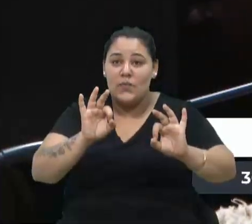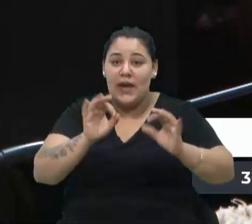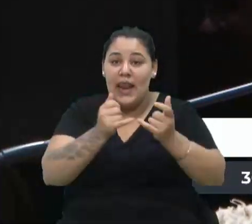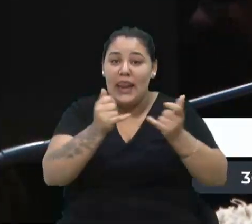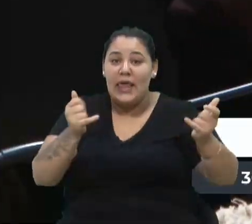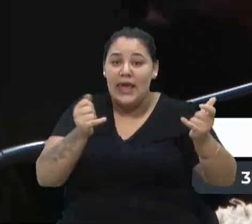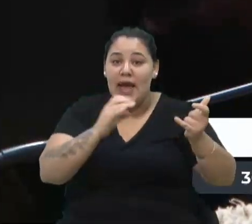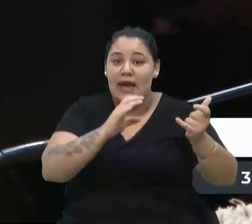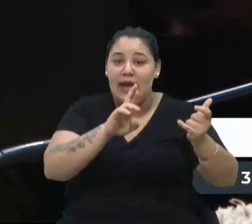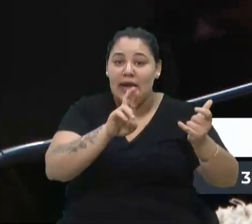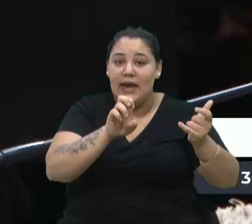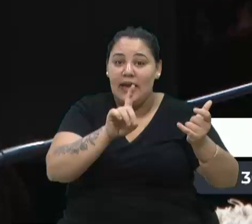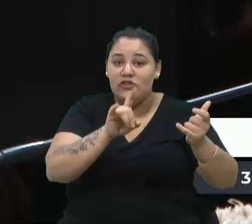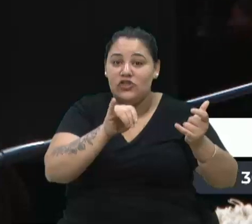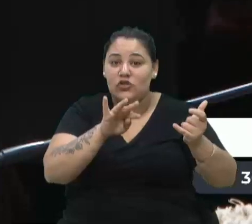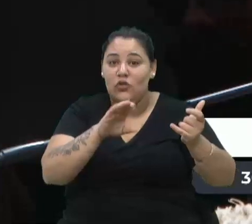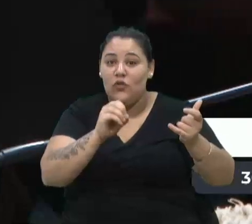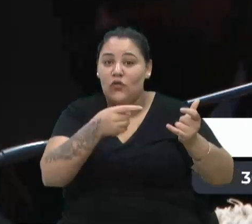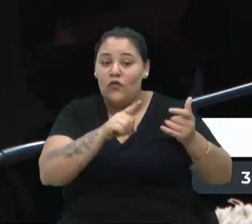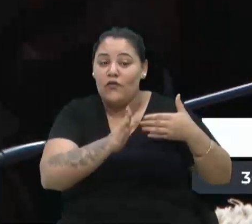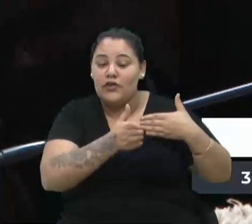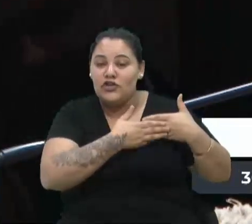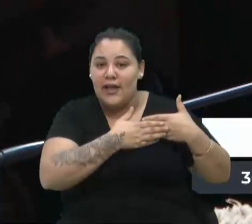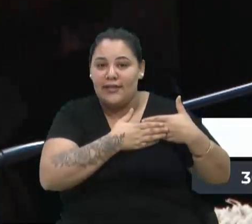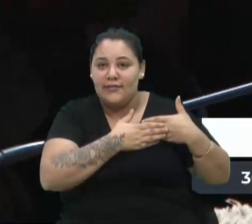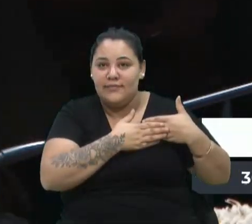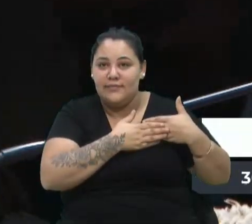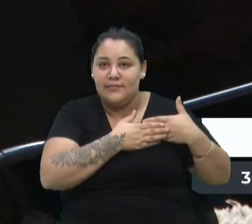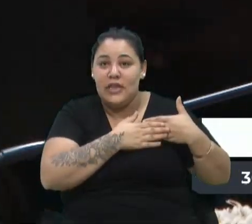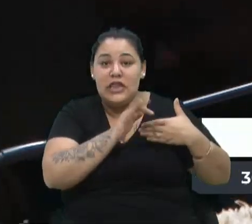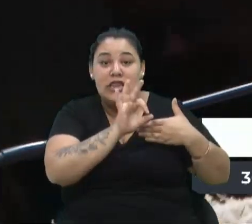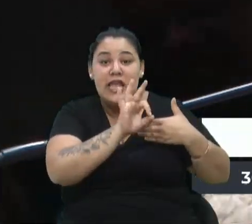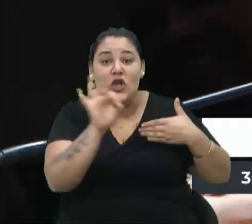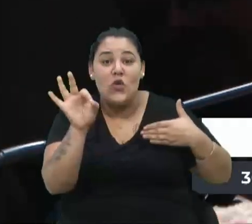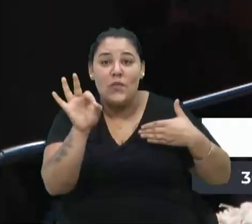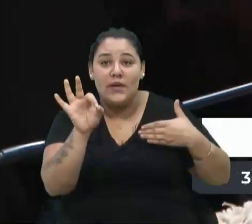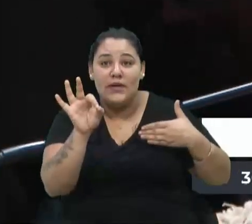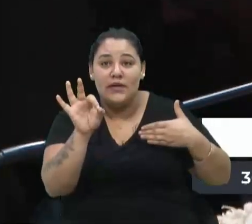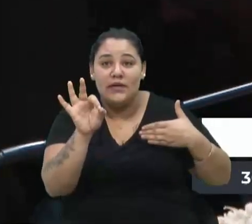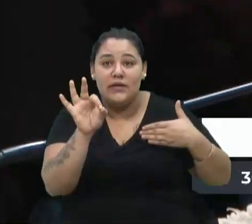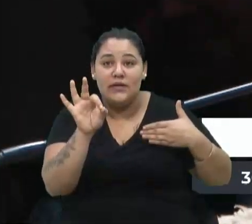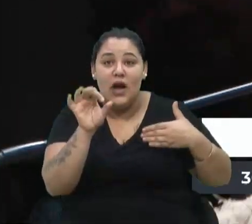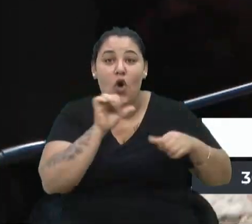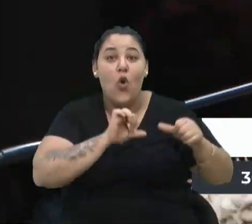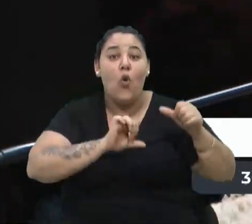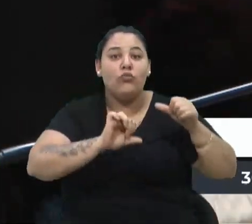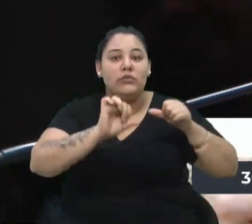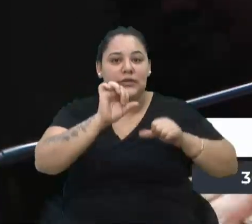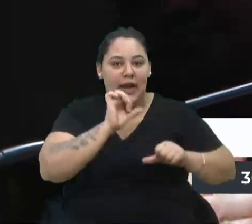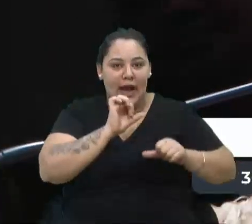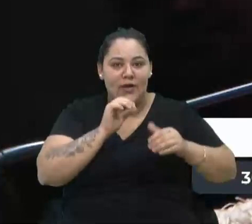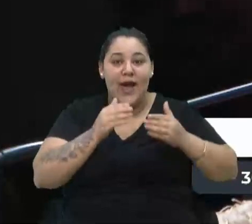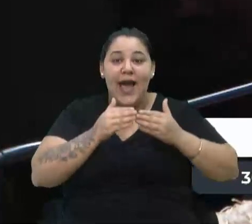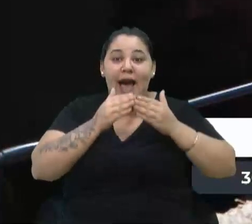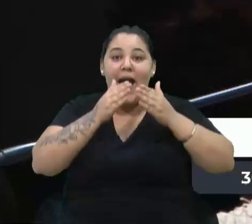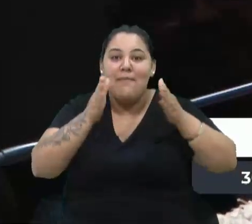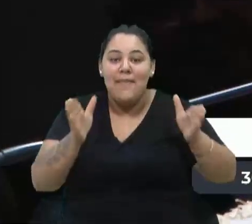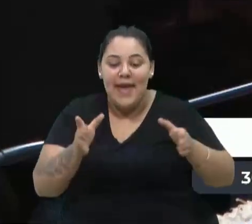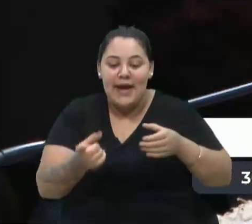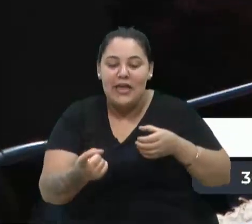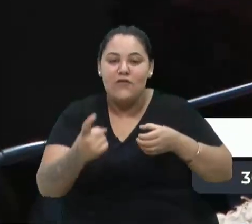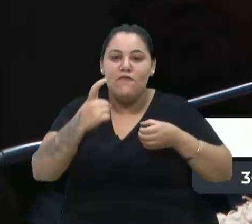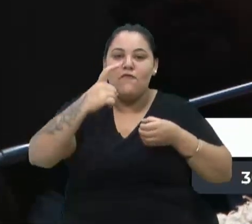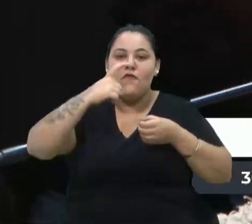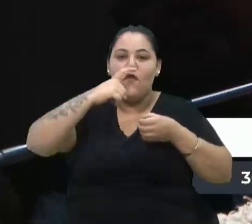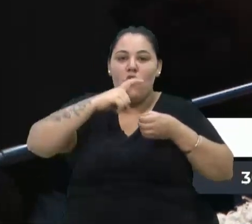fechada desde esse ano. Pelo contrário, foram abertas e retornaram